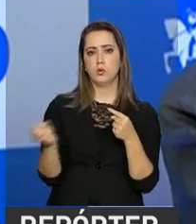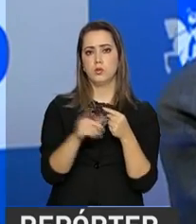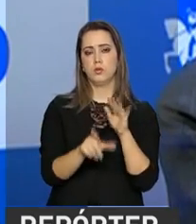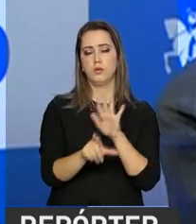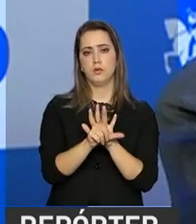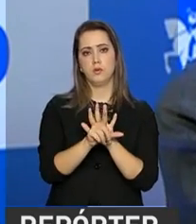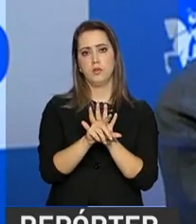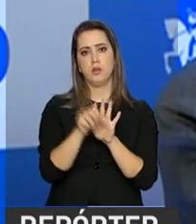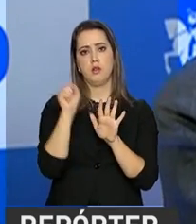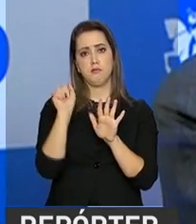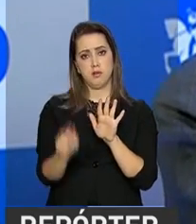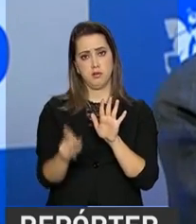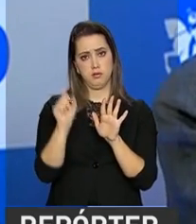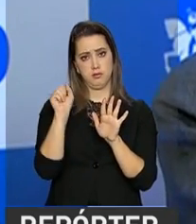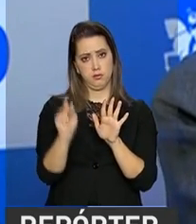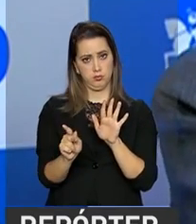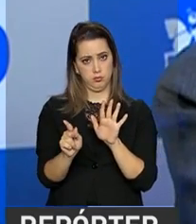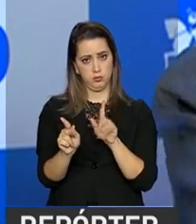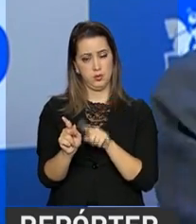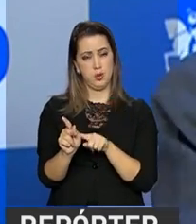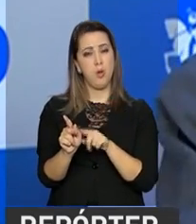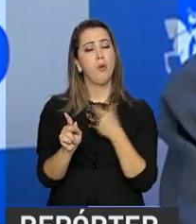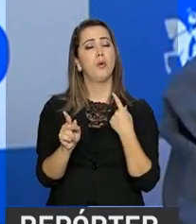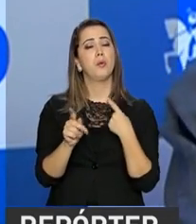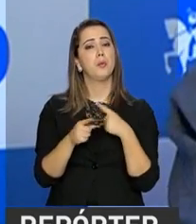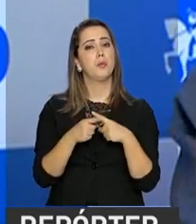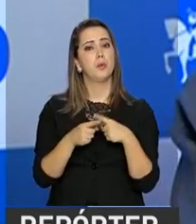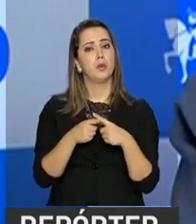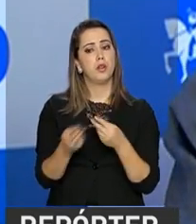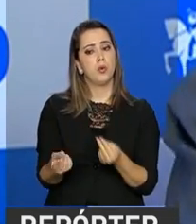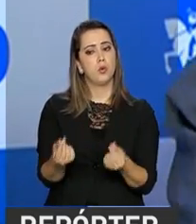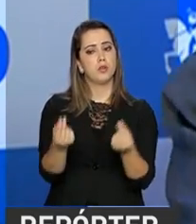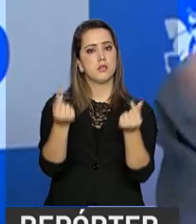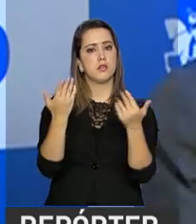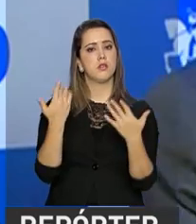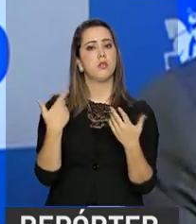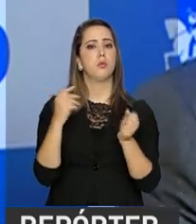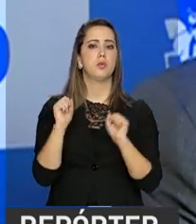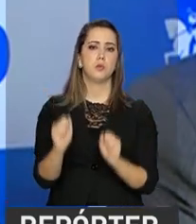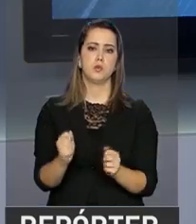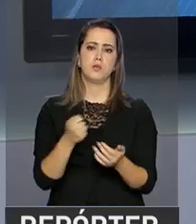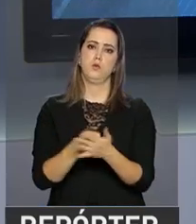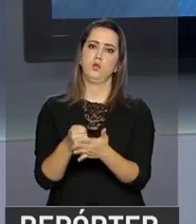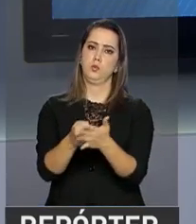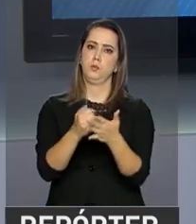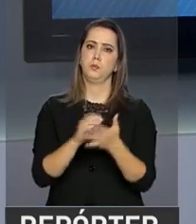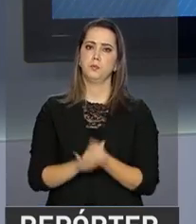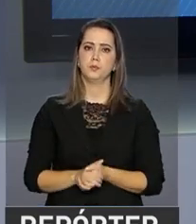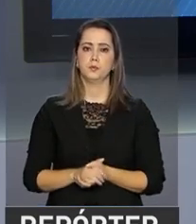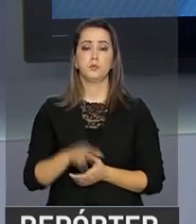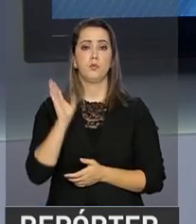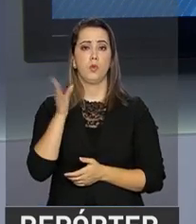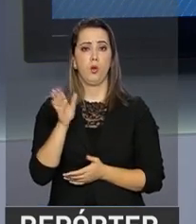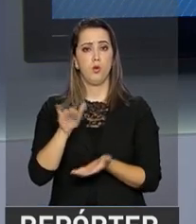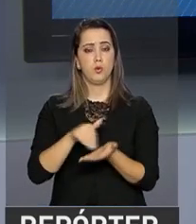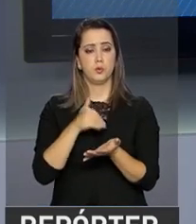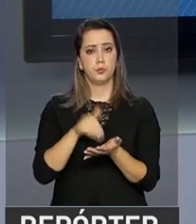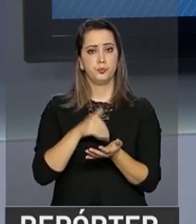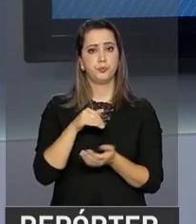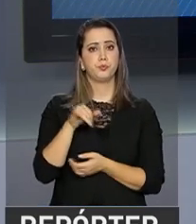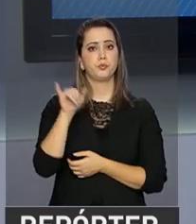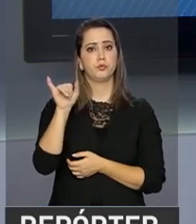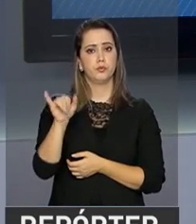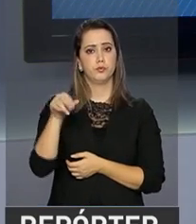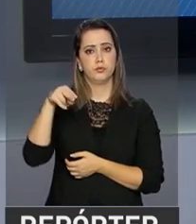porque esta reforma torna o orçamento público viável já o secretário de previdência